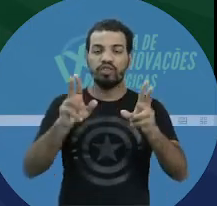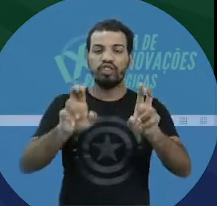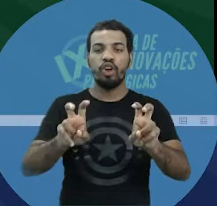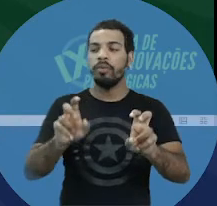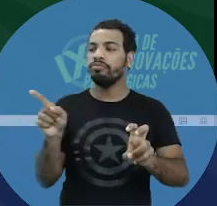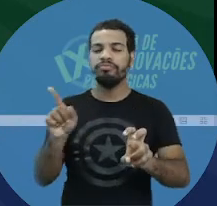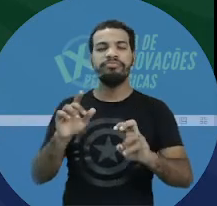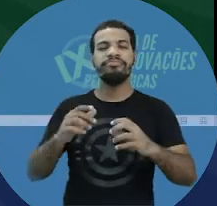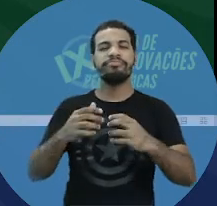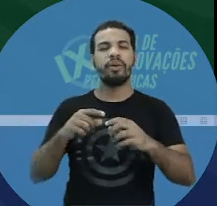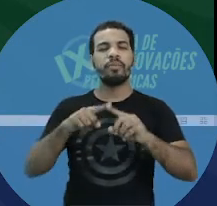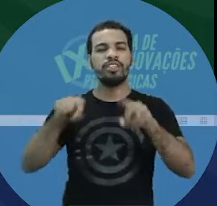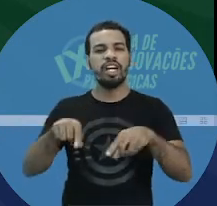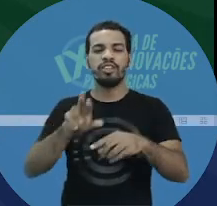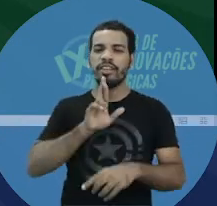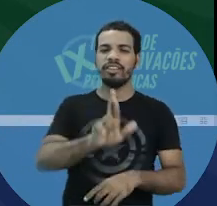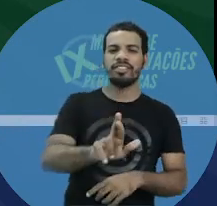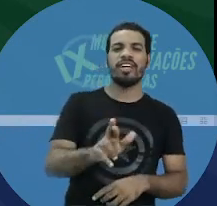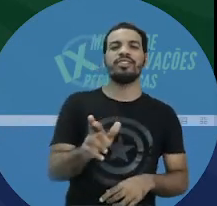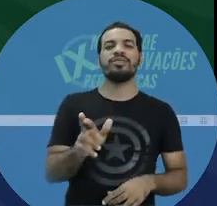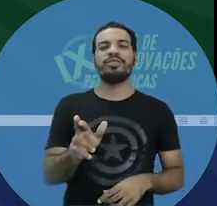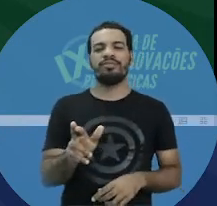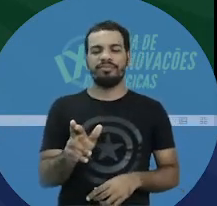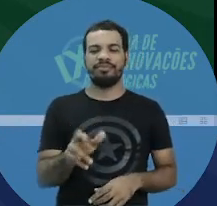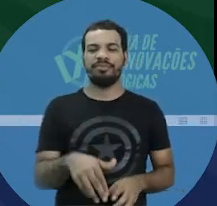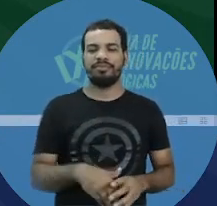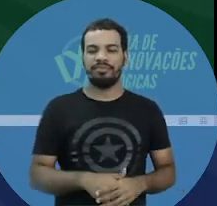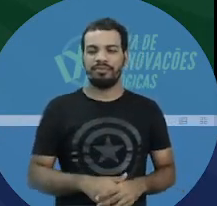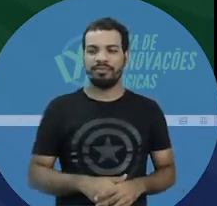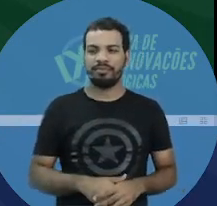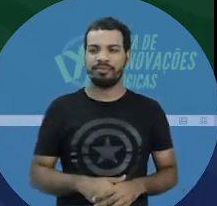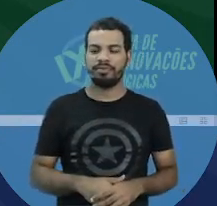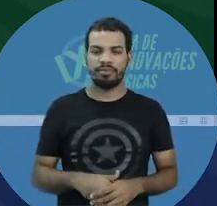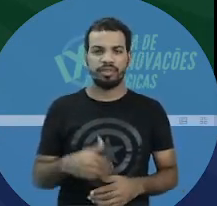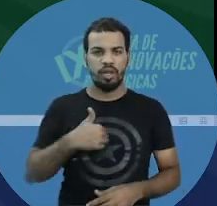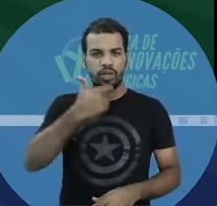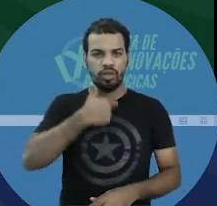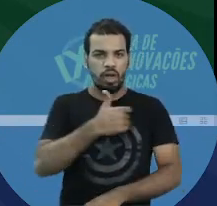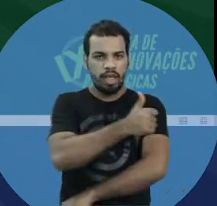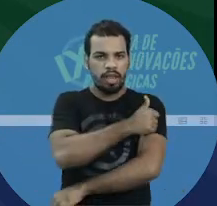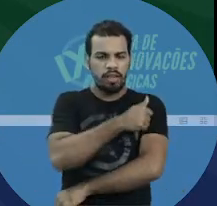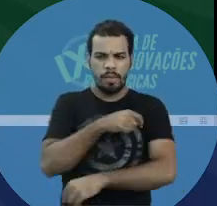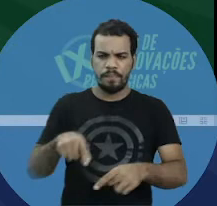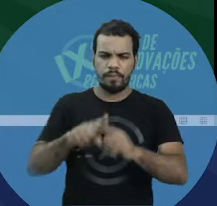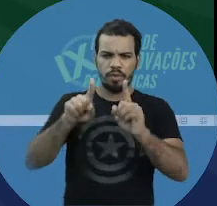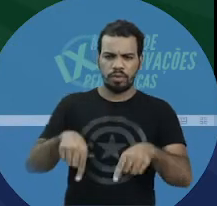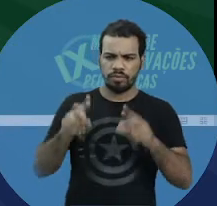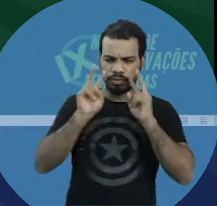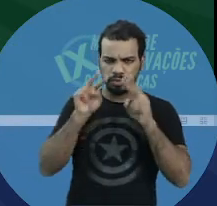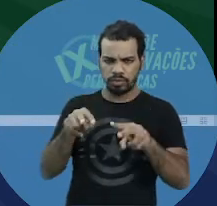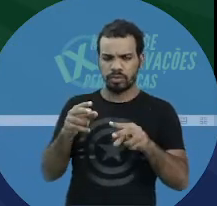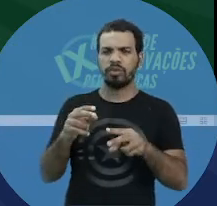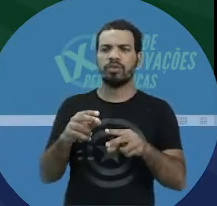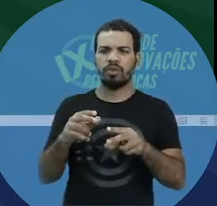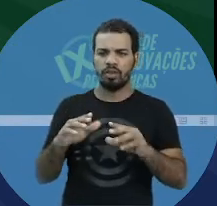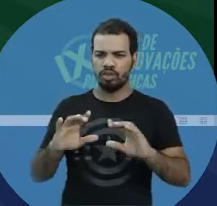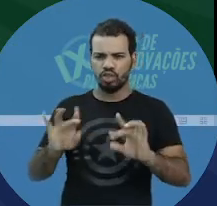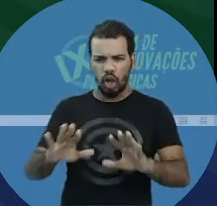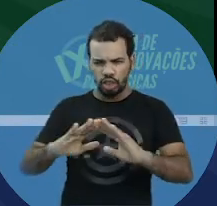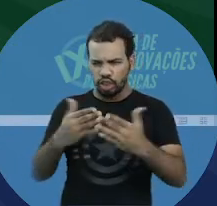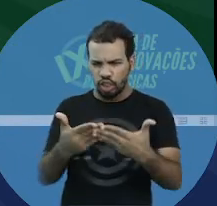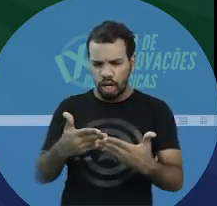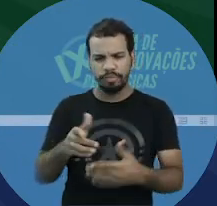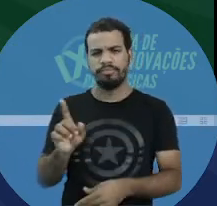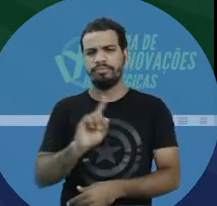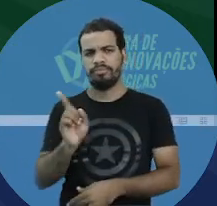a Horta teve para a gente como aluno, né? Eu, como aluna, vi esse projeto não apenas como algo para o âmbito escolar, mas algo